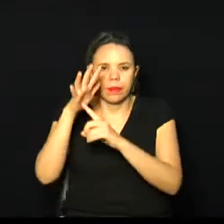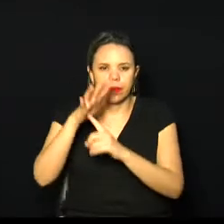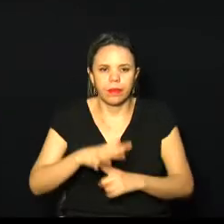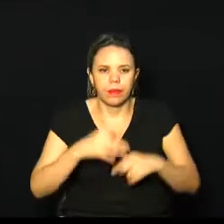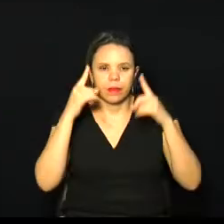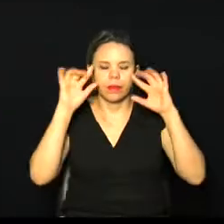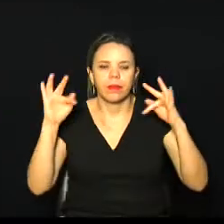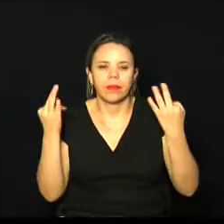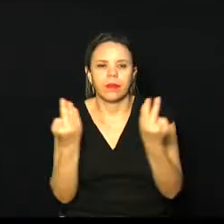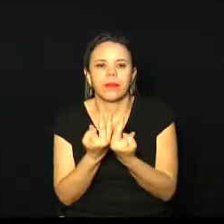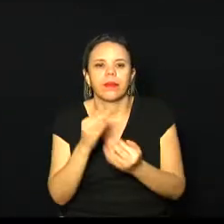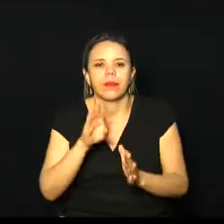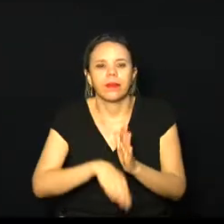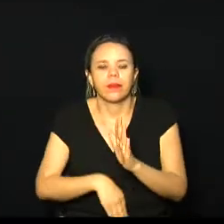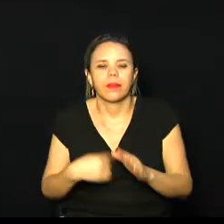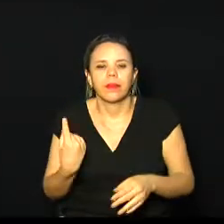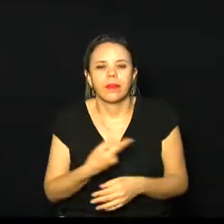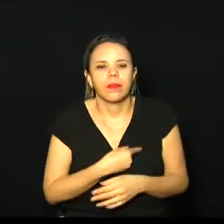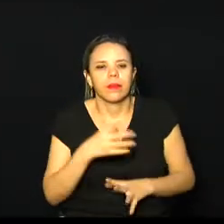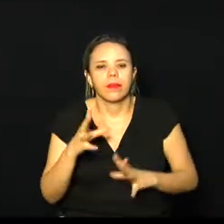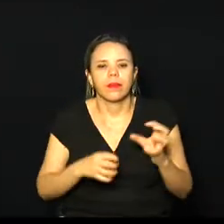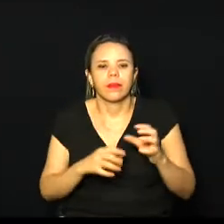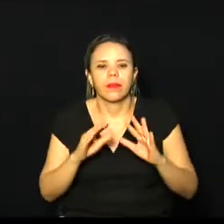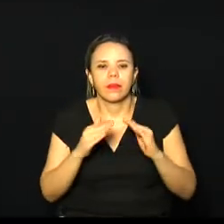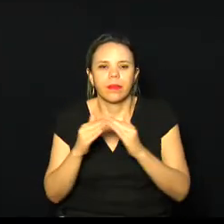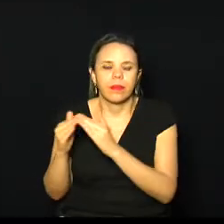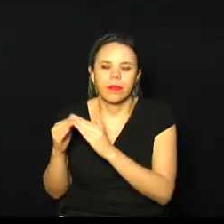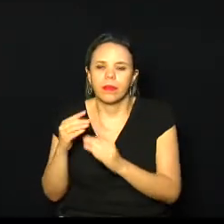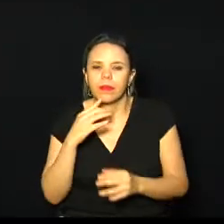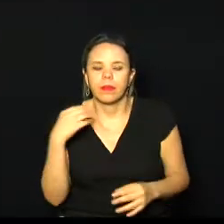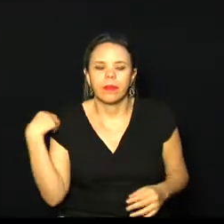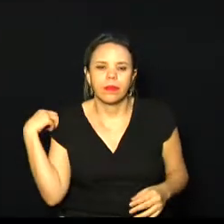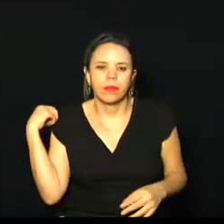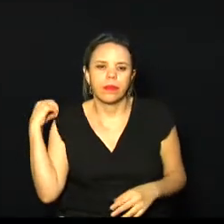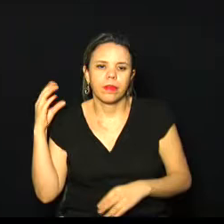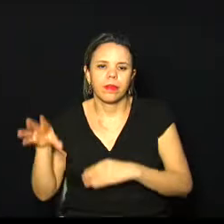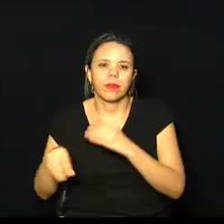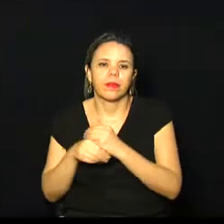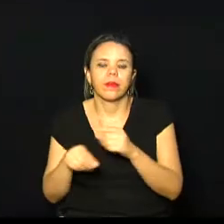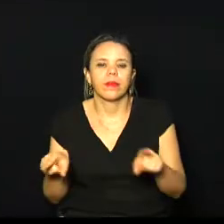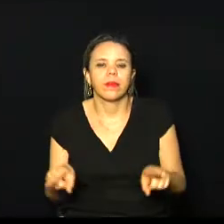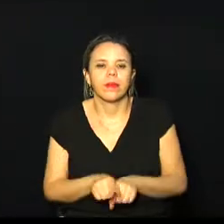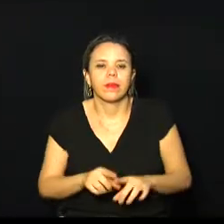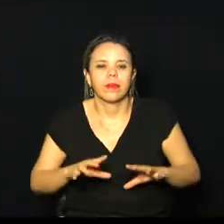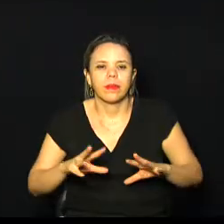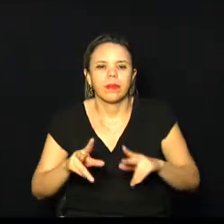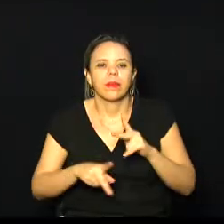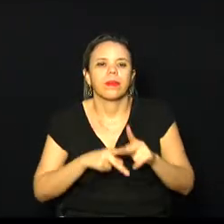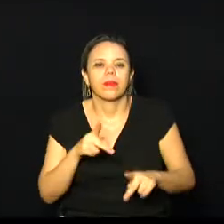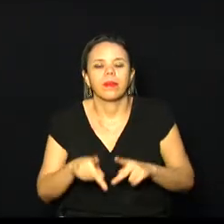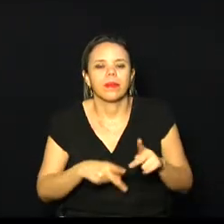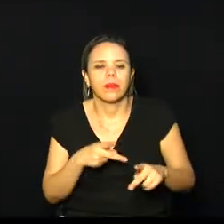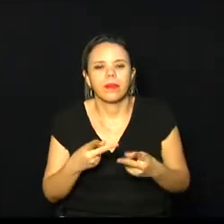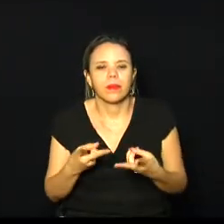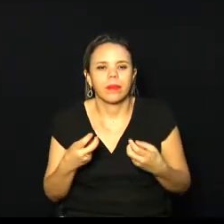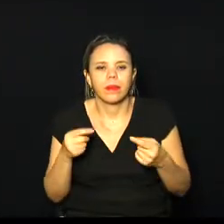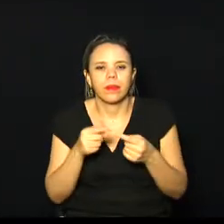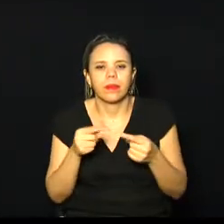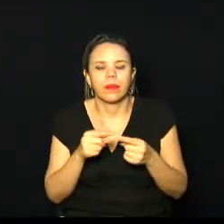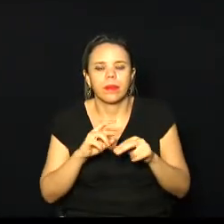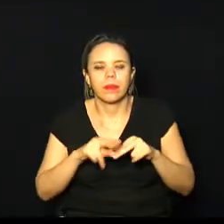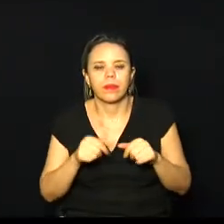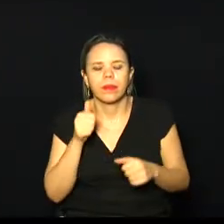doméstica e familiar, tirando, então, da gente, brigas de vizinho, conhecidos, incluindo também todas as pessoas que se identifiquem com o